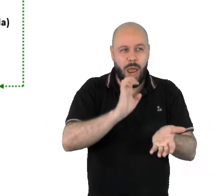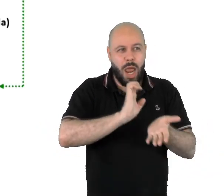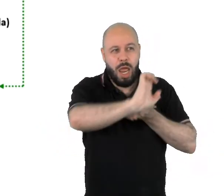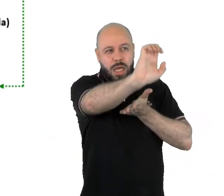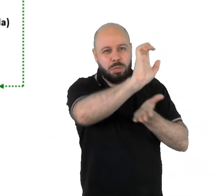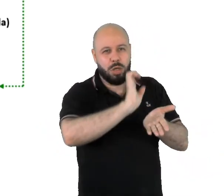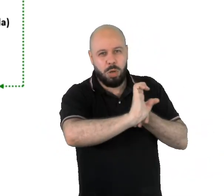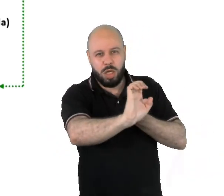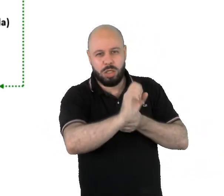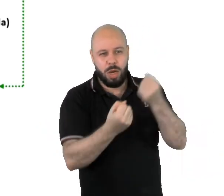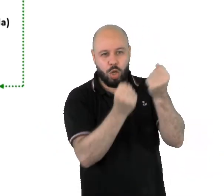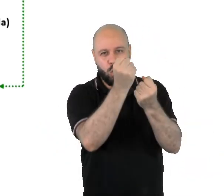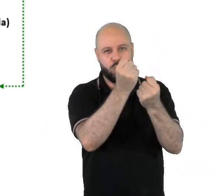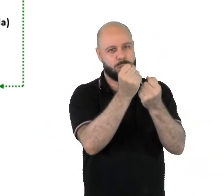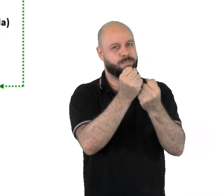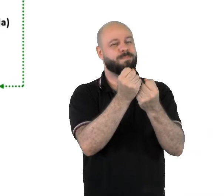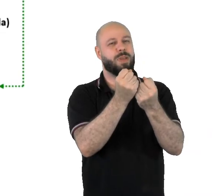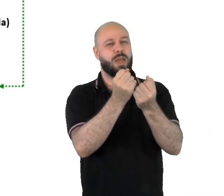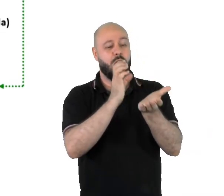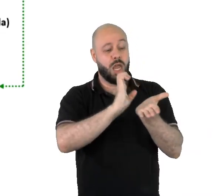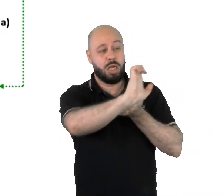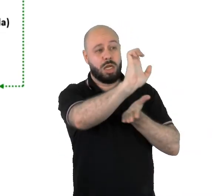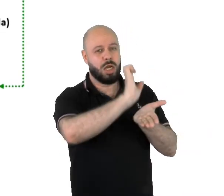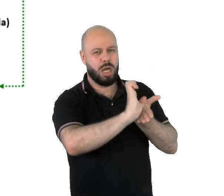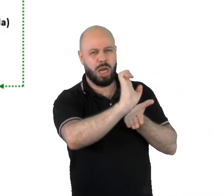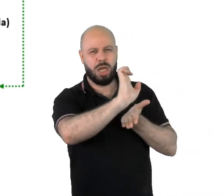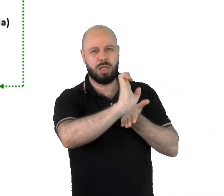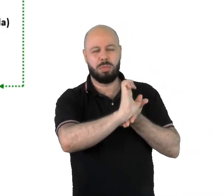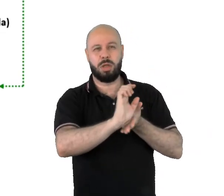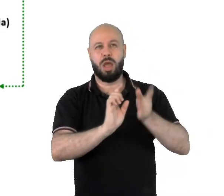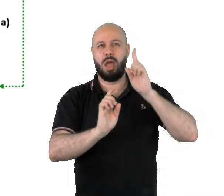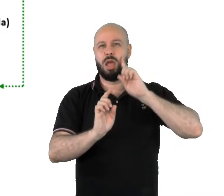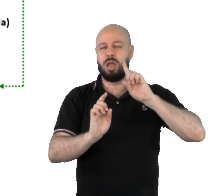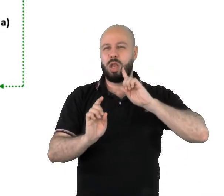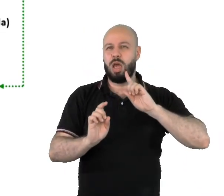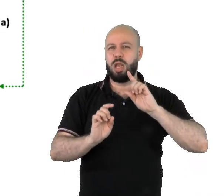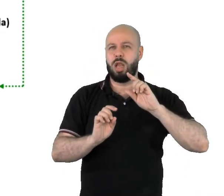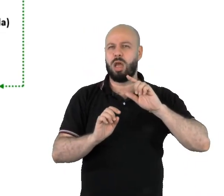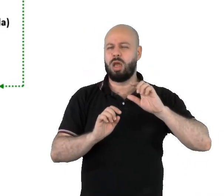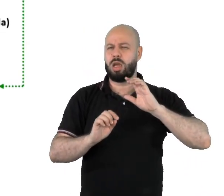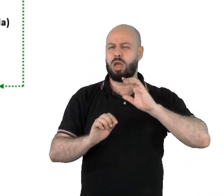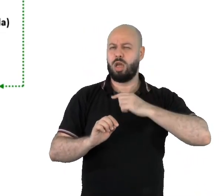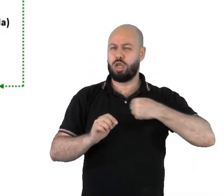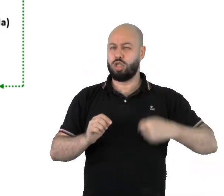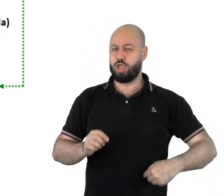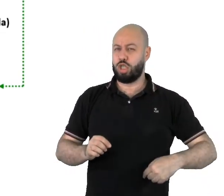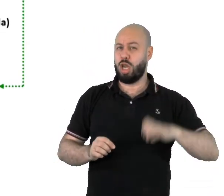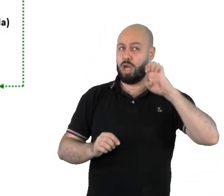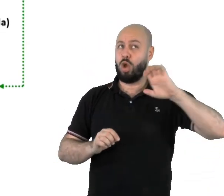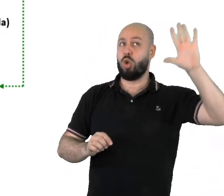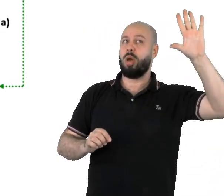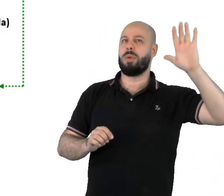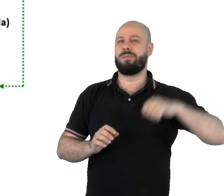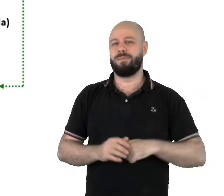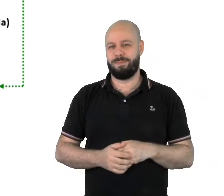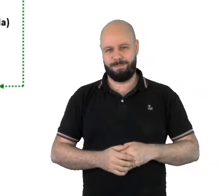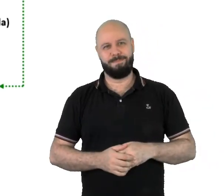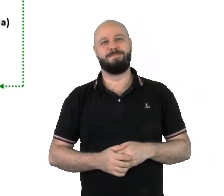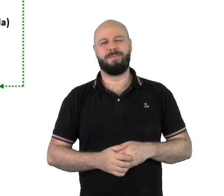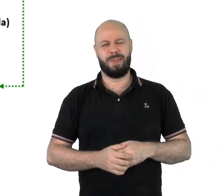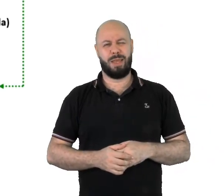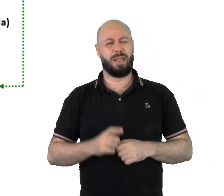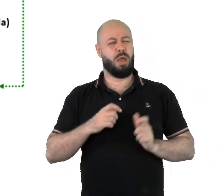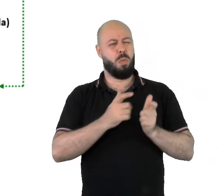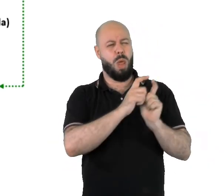para indústria, exportação é quem? Estados Unidos, China e Europa. Aí, pessoal, você tem